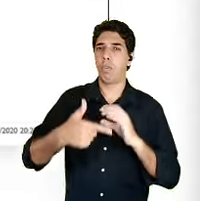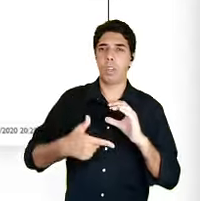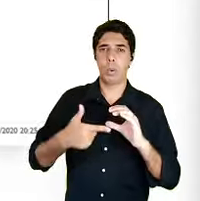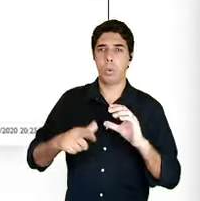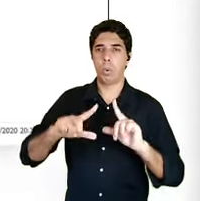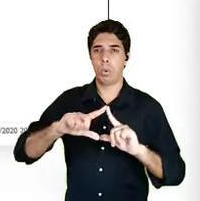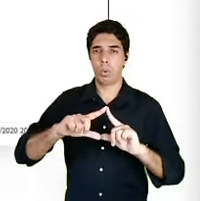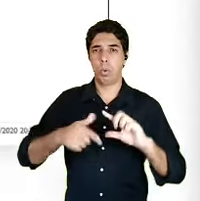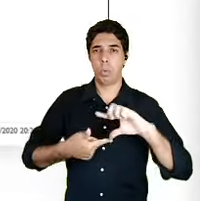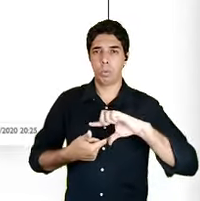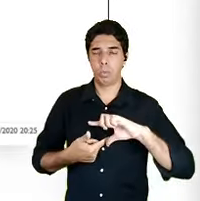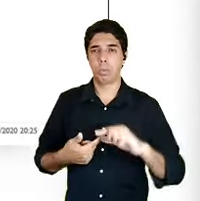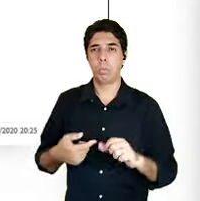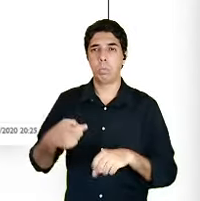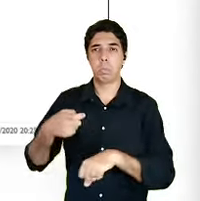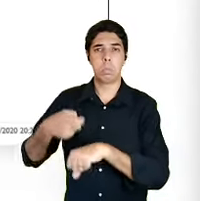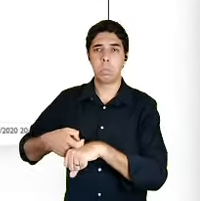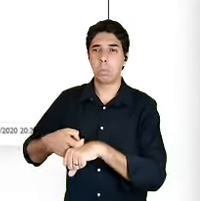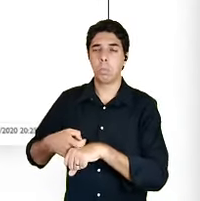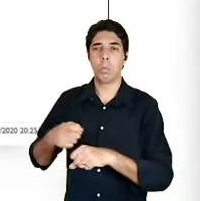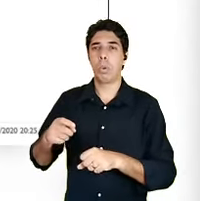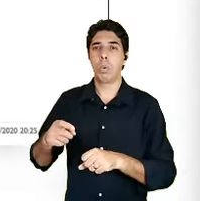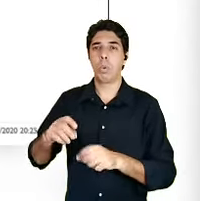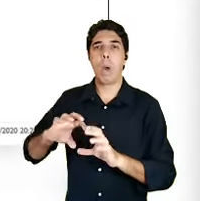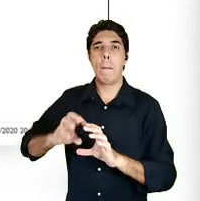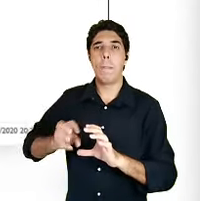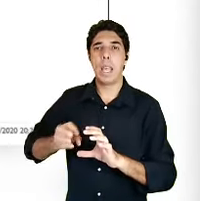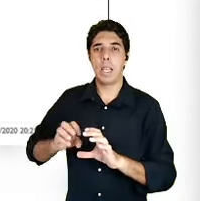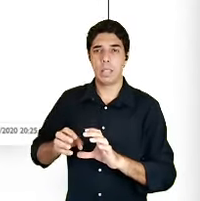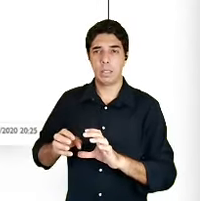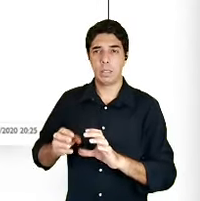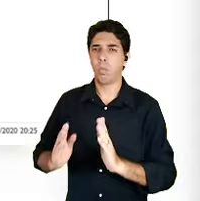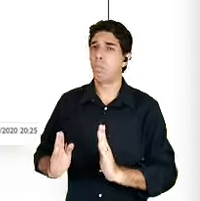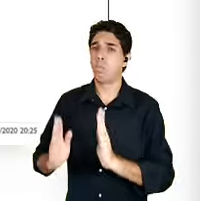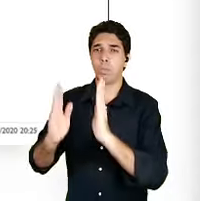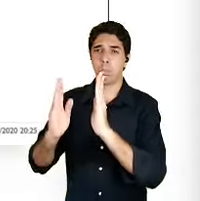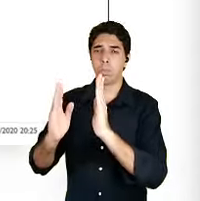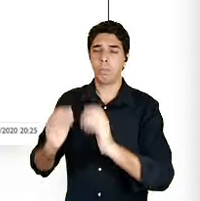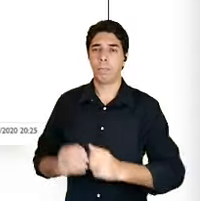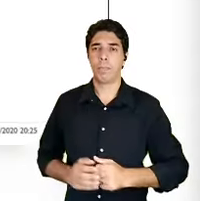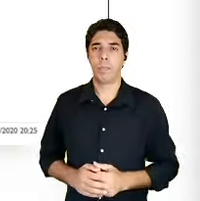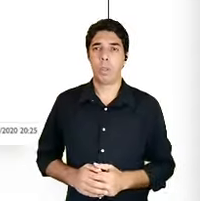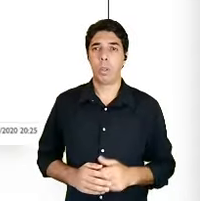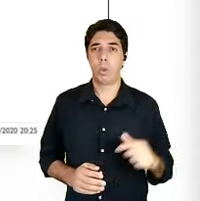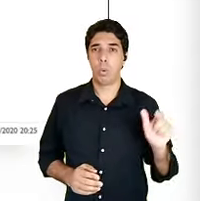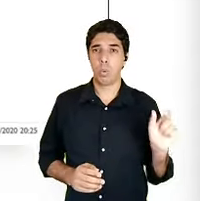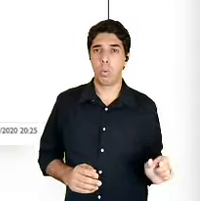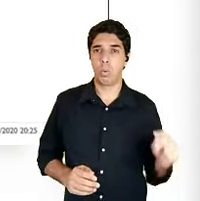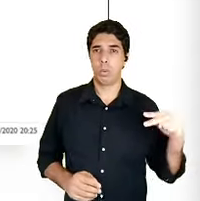um sólido, uma peça, uma edificação. O observador é aquele que vê